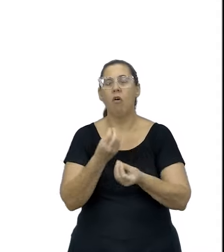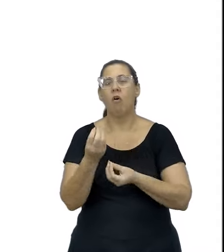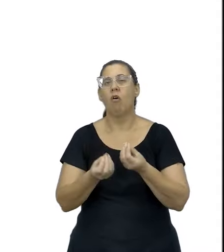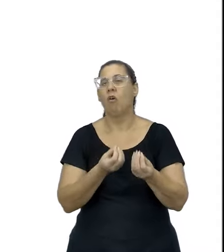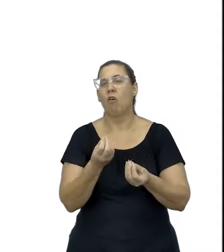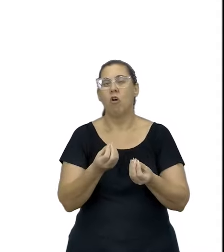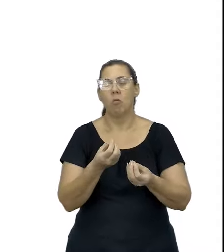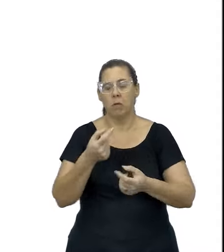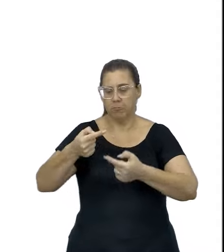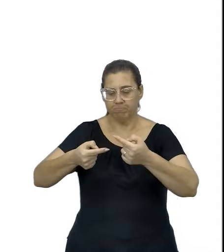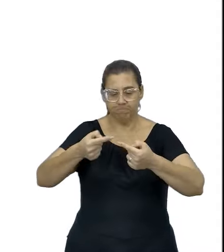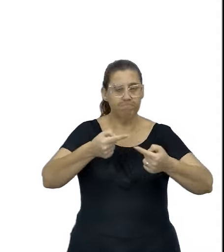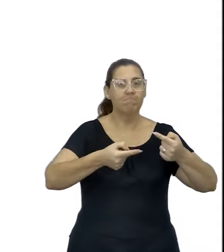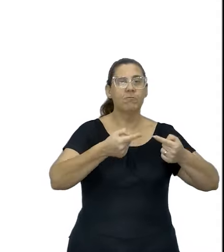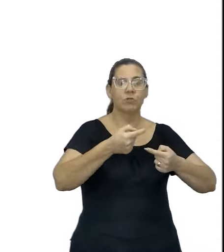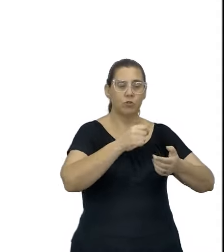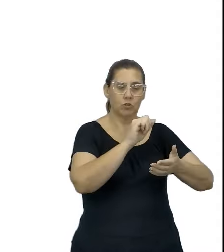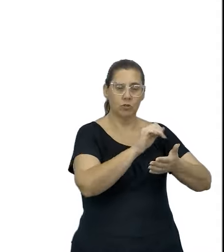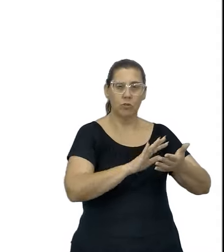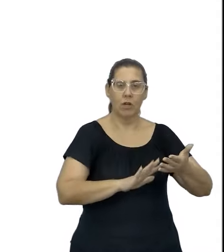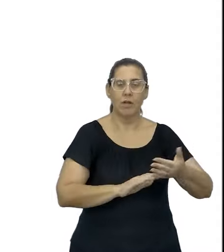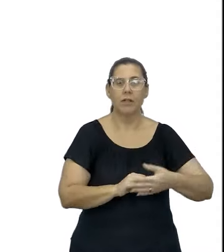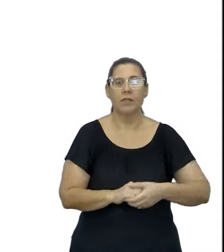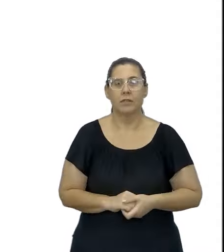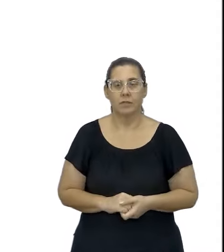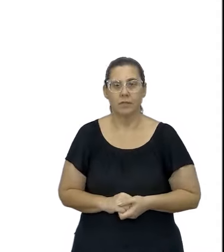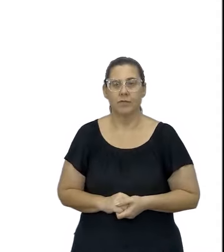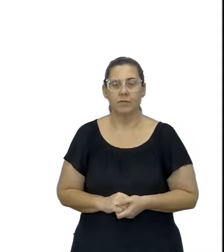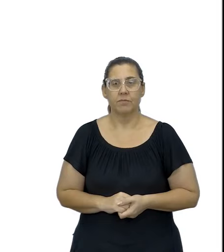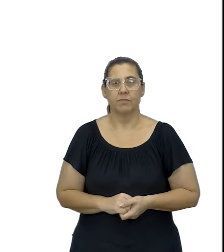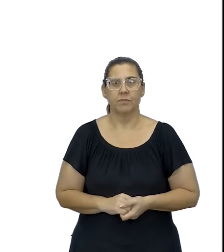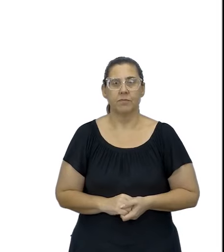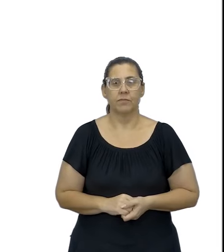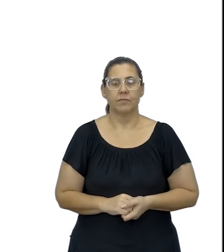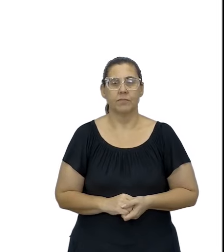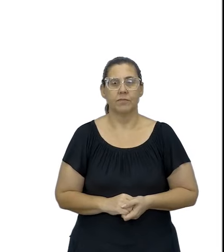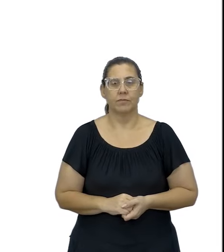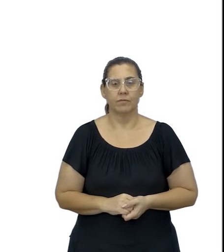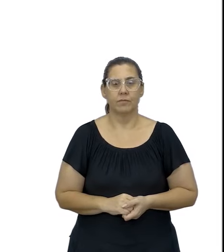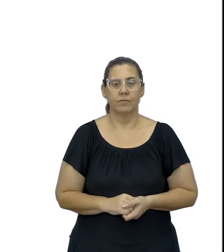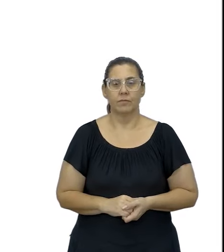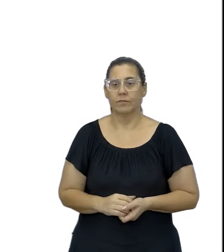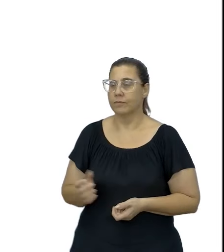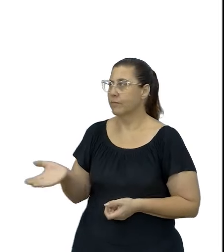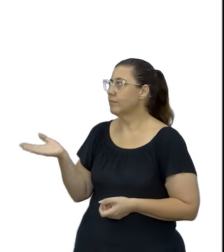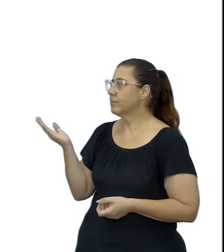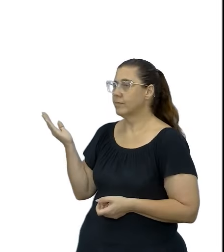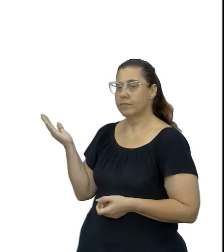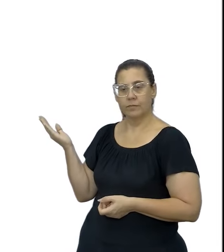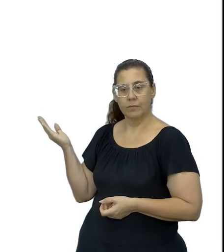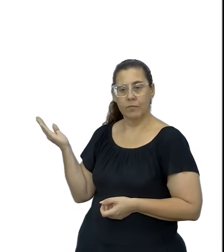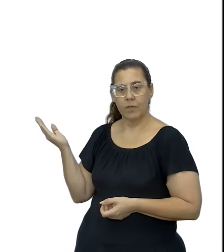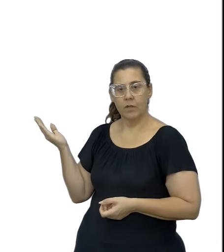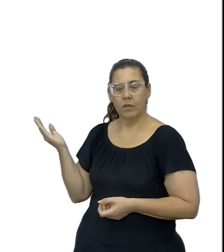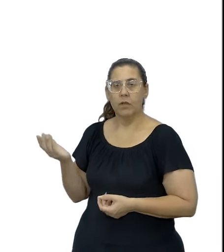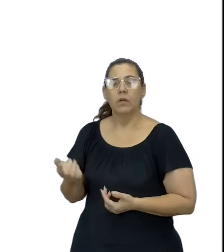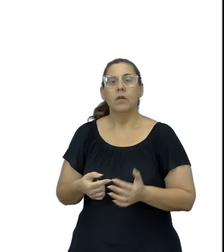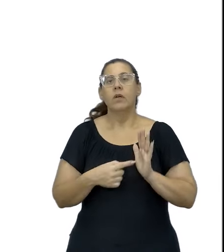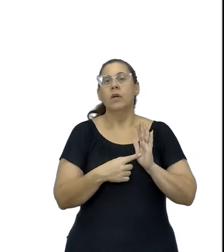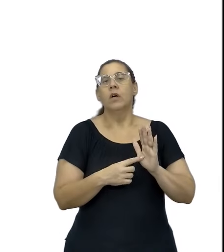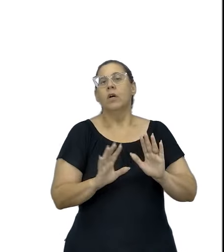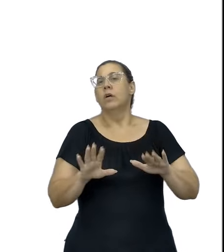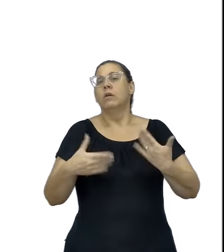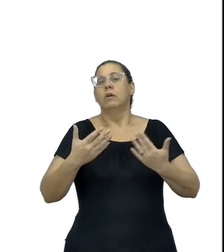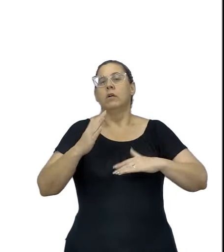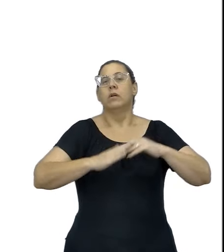estão discutindo essa atividade, tá? E aqui, no próximo slide, a gente vai falar quais as